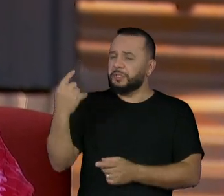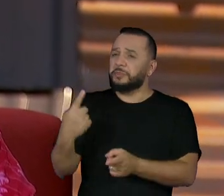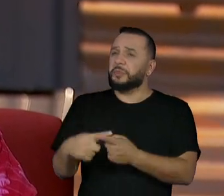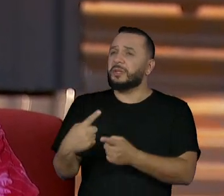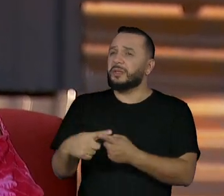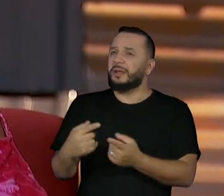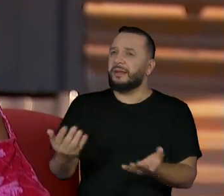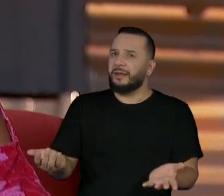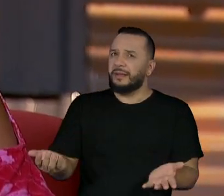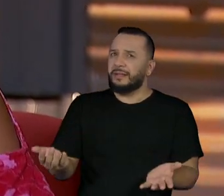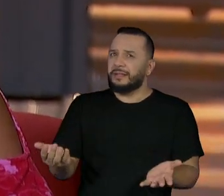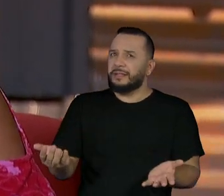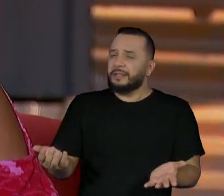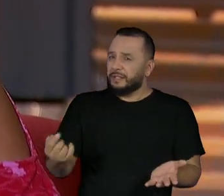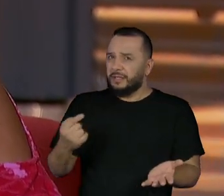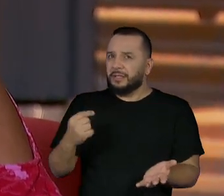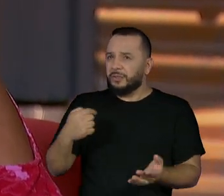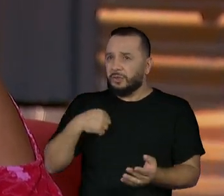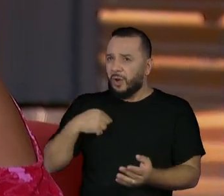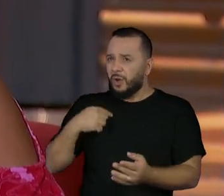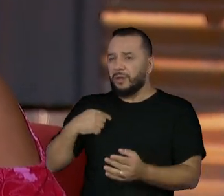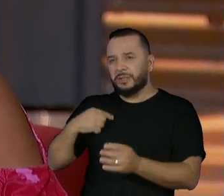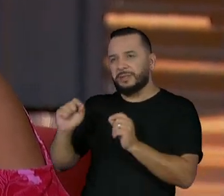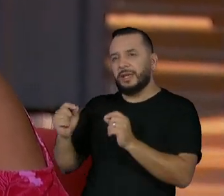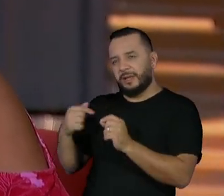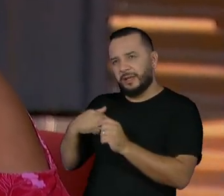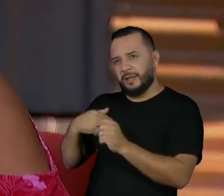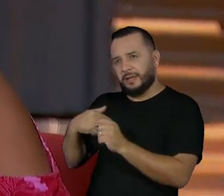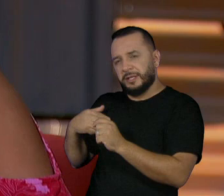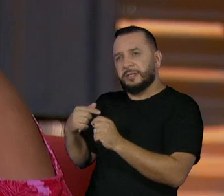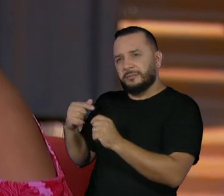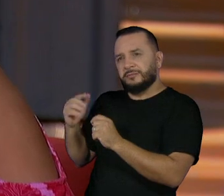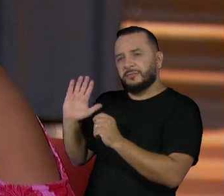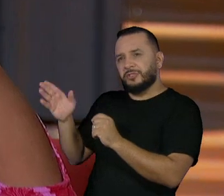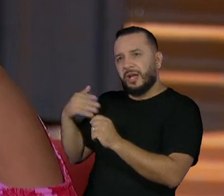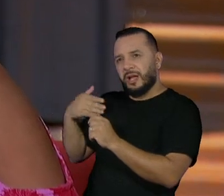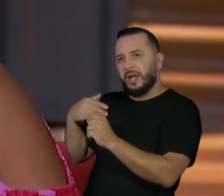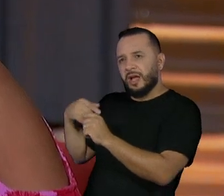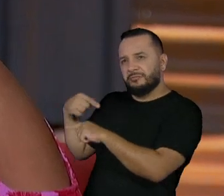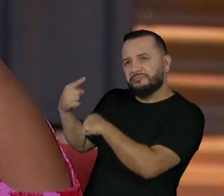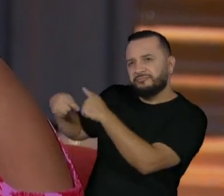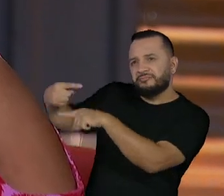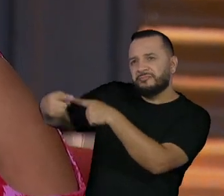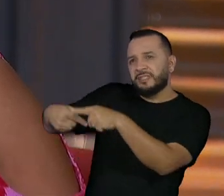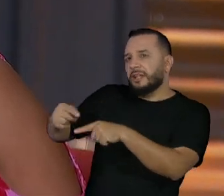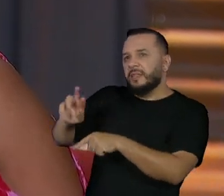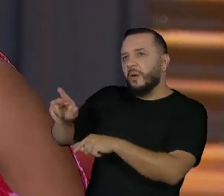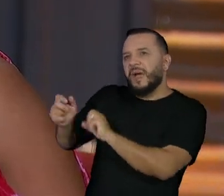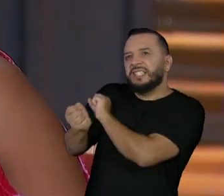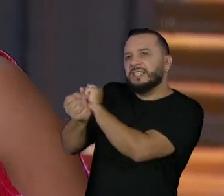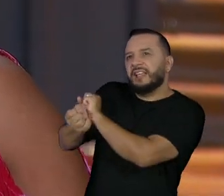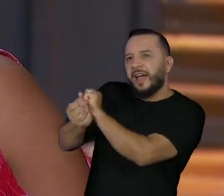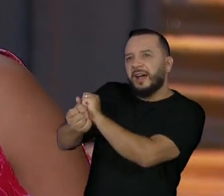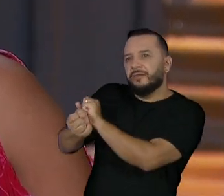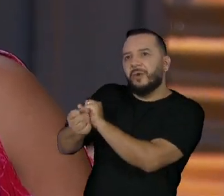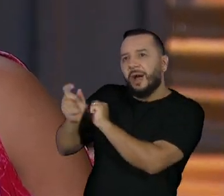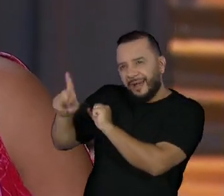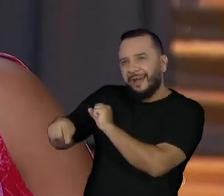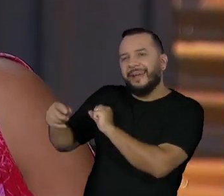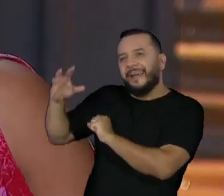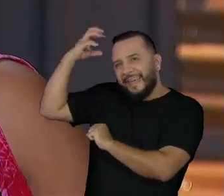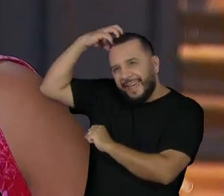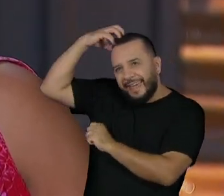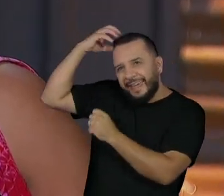não somos descendentes de escravos, né? A gente é descendente de rei, rainha, guerreiro, guerreira, pessoas que